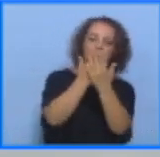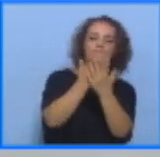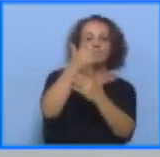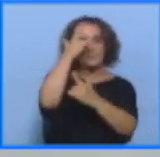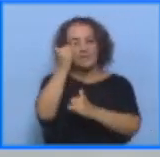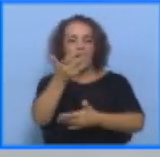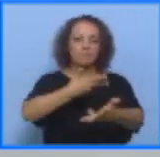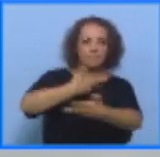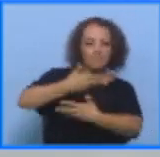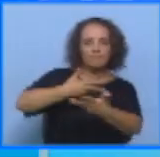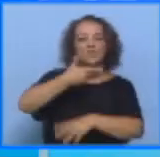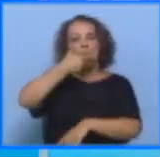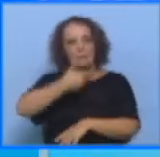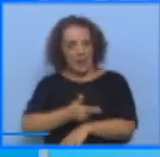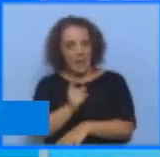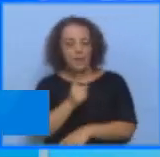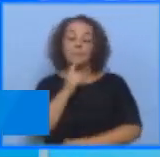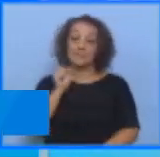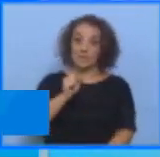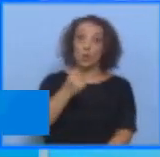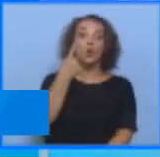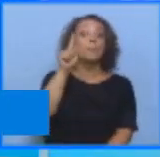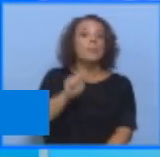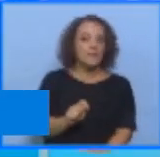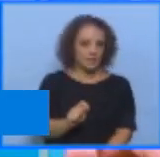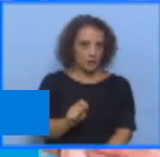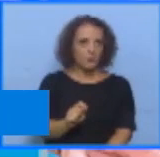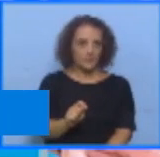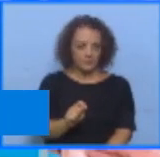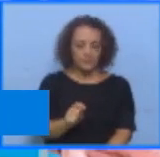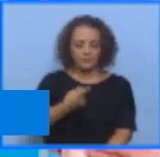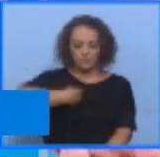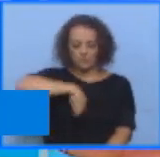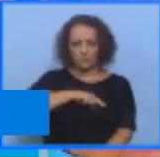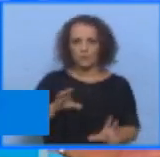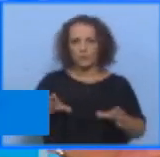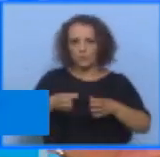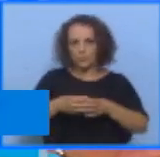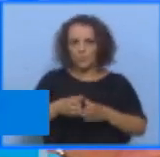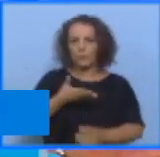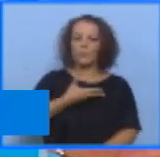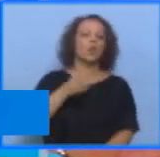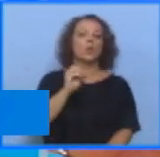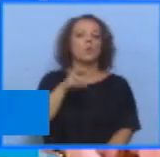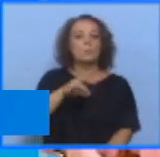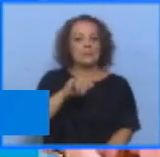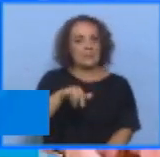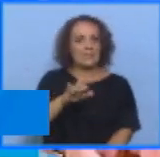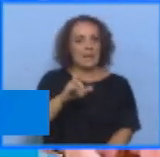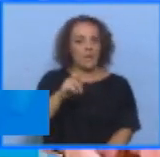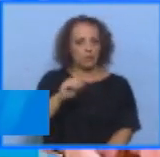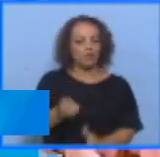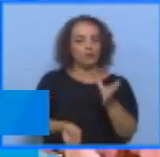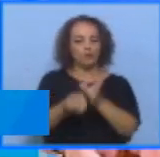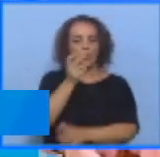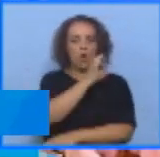e experiências. Sim, foi um mês. Nós, os dominicanos, nós existimos desde há 800 anos. E